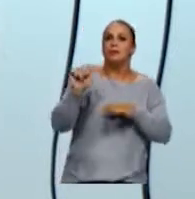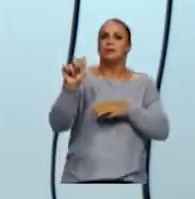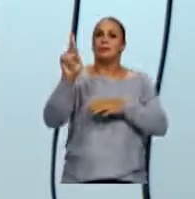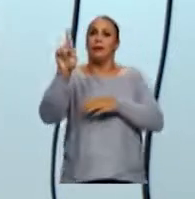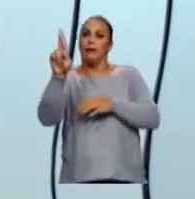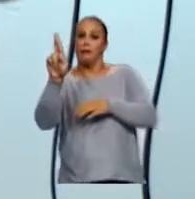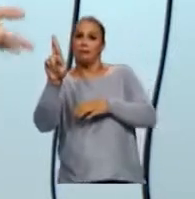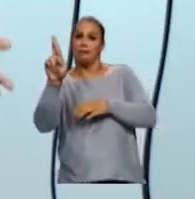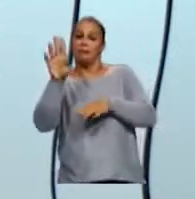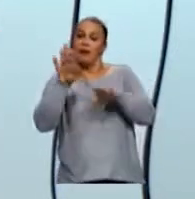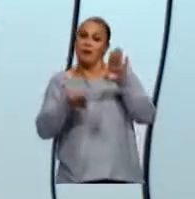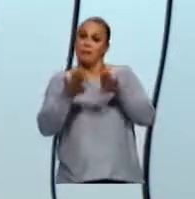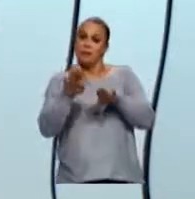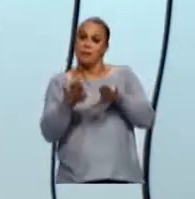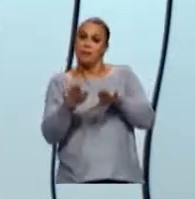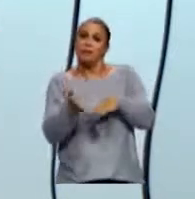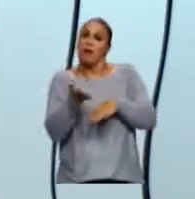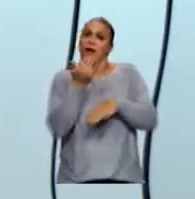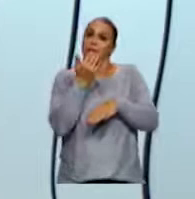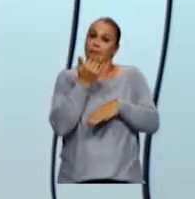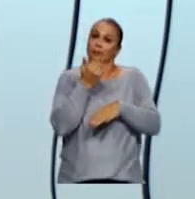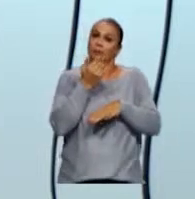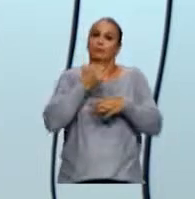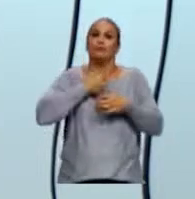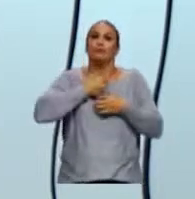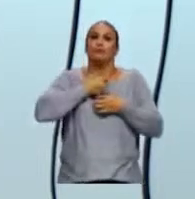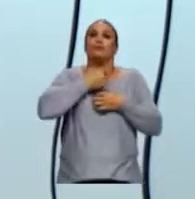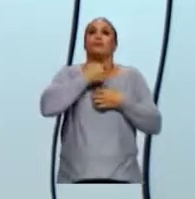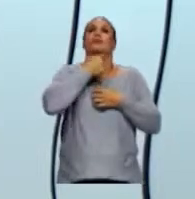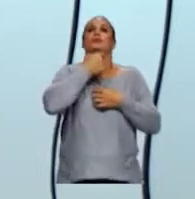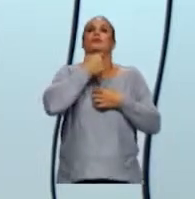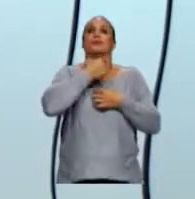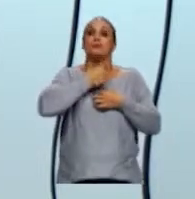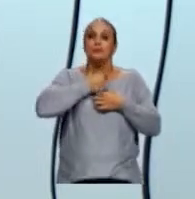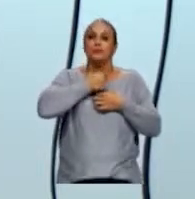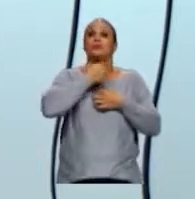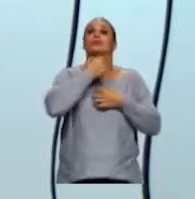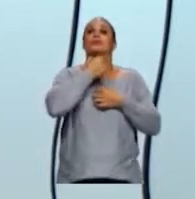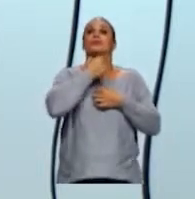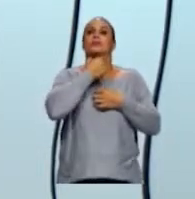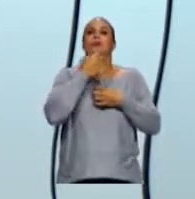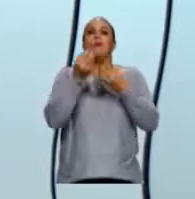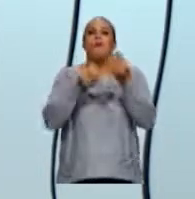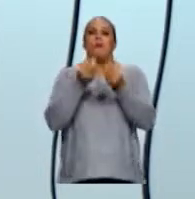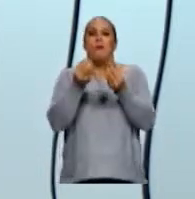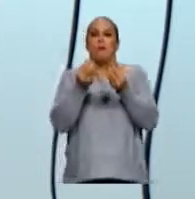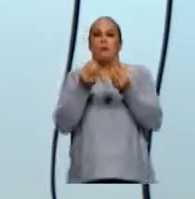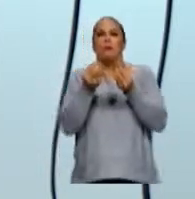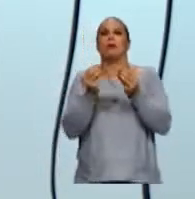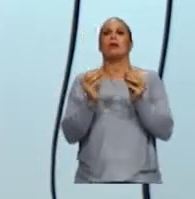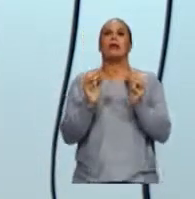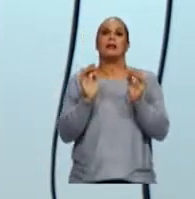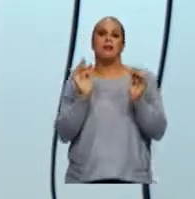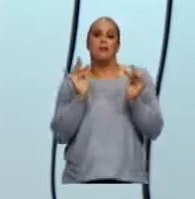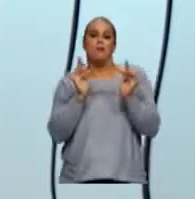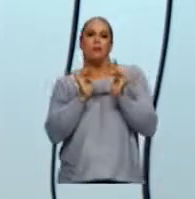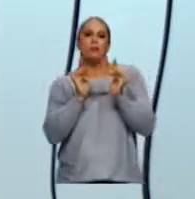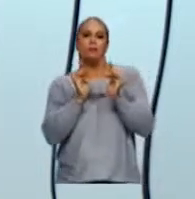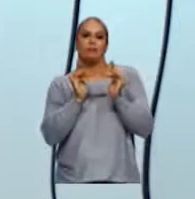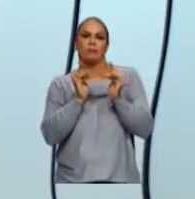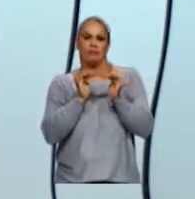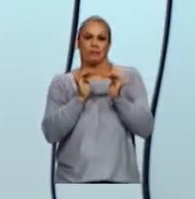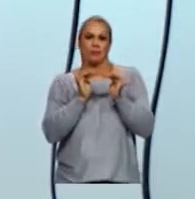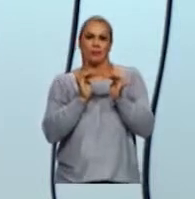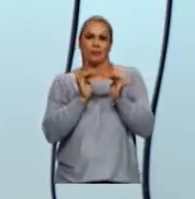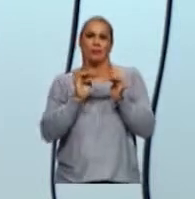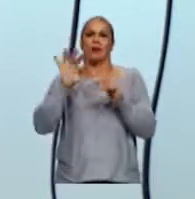durante a digestão, vai passar o alimento. Então, a faringe é um órgão que vai comunicar com a traqueia. Próximo